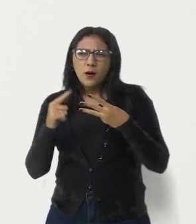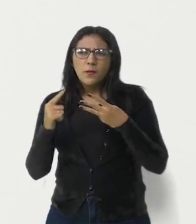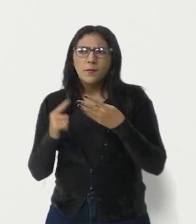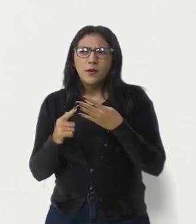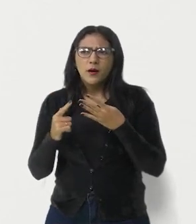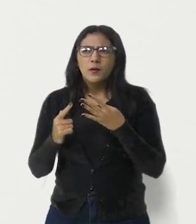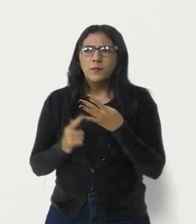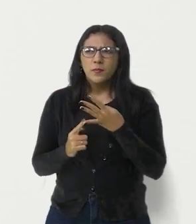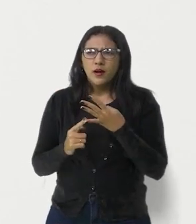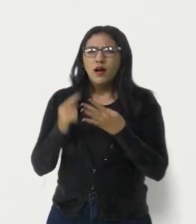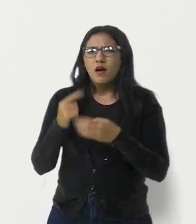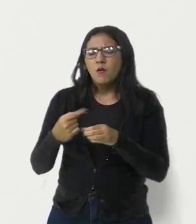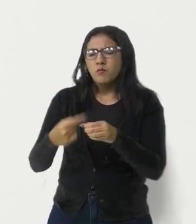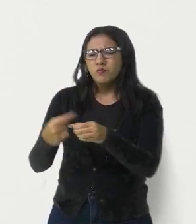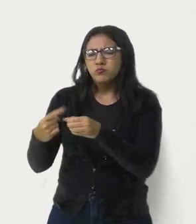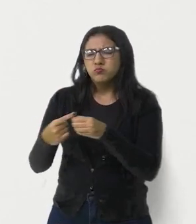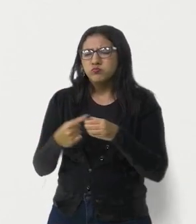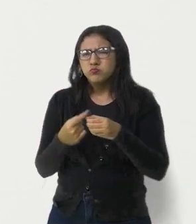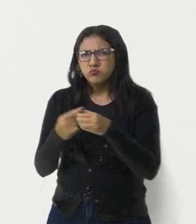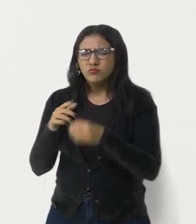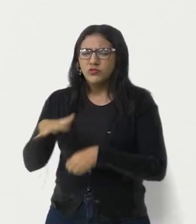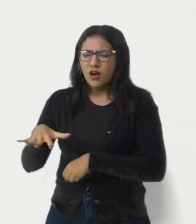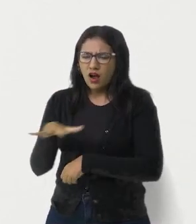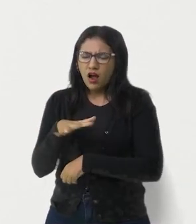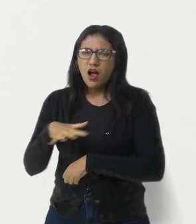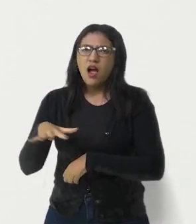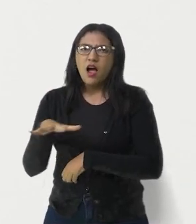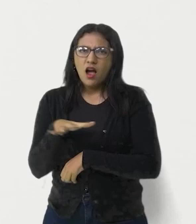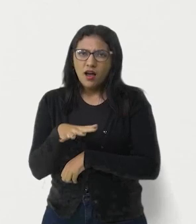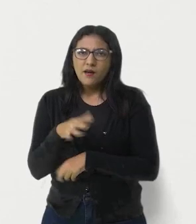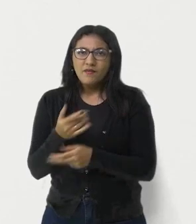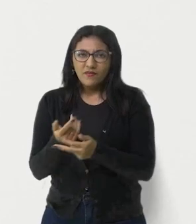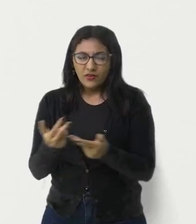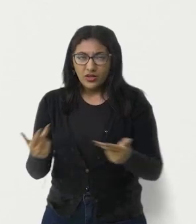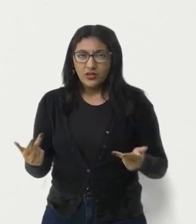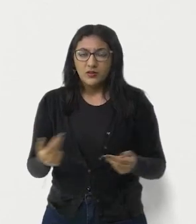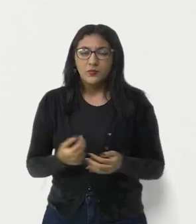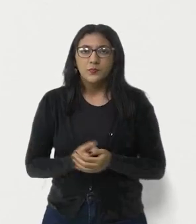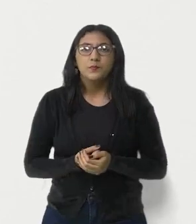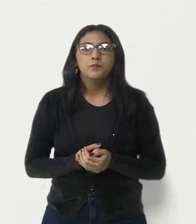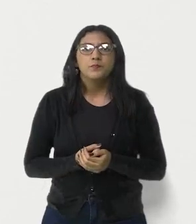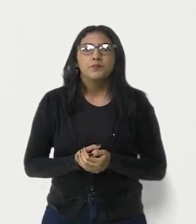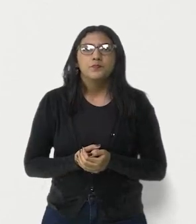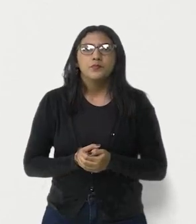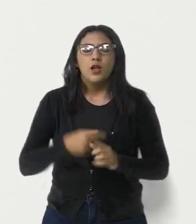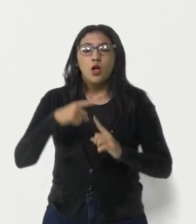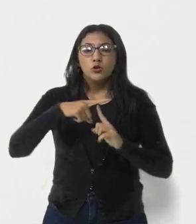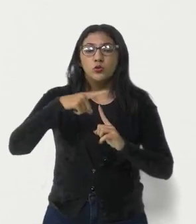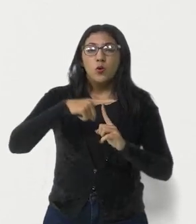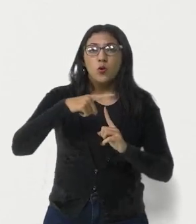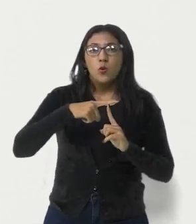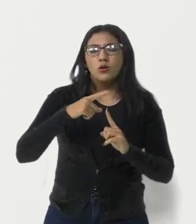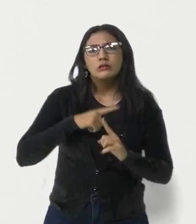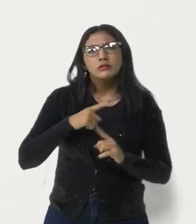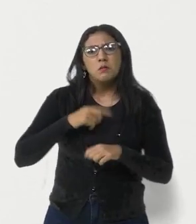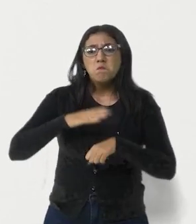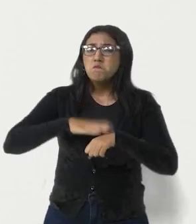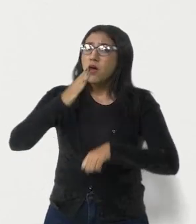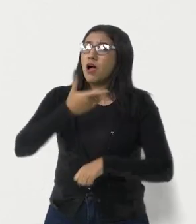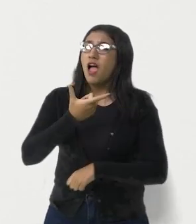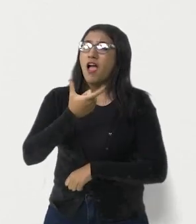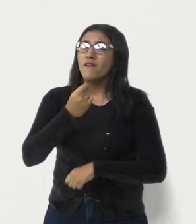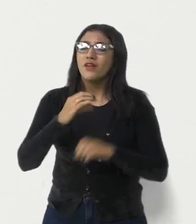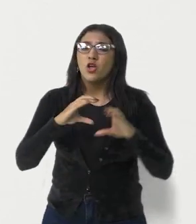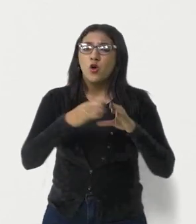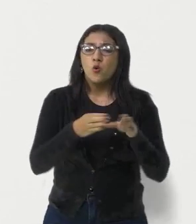Seringueiras, São Francisco, Alta Floresta e também a Pimenteiras. Já em Tocantins eu vou ter mais de